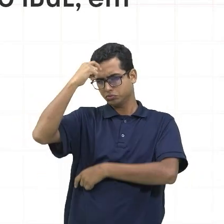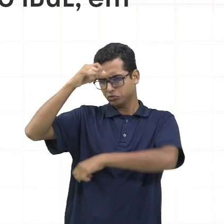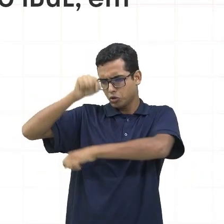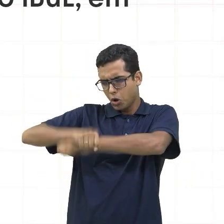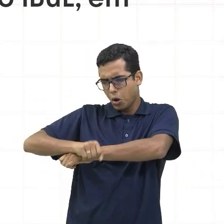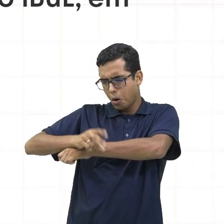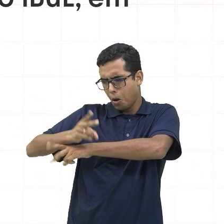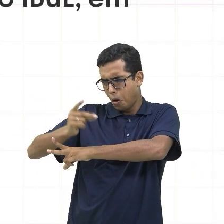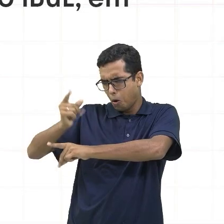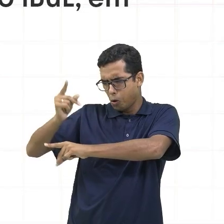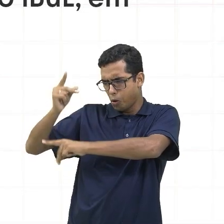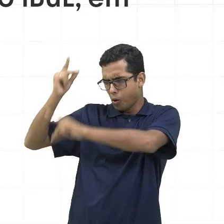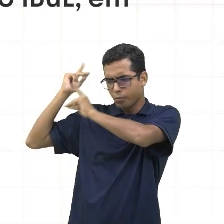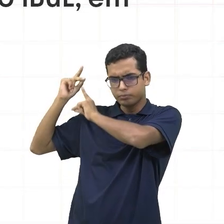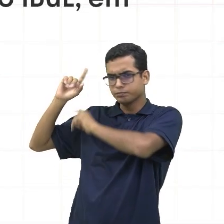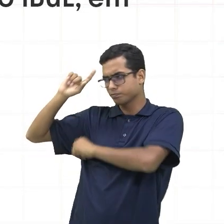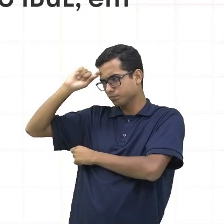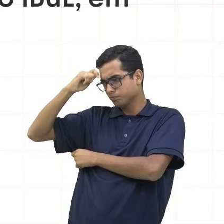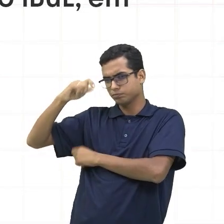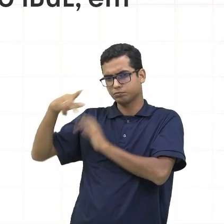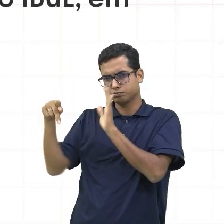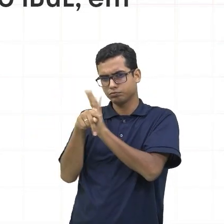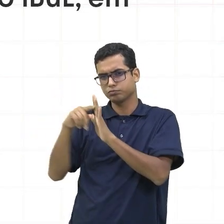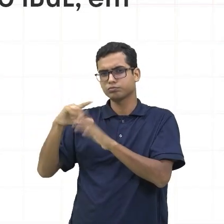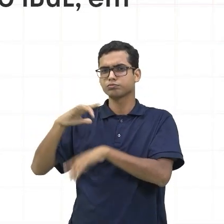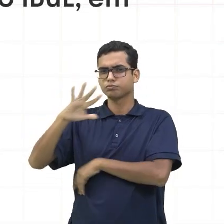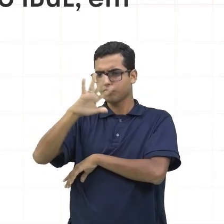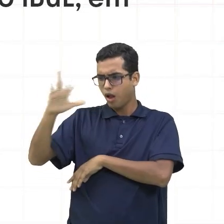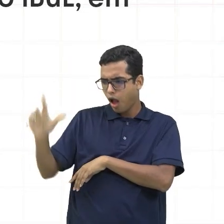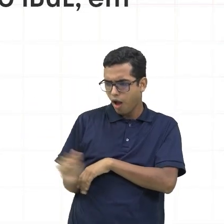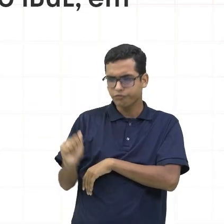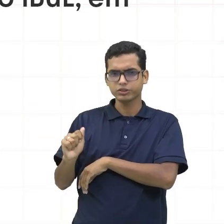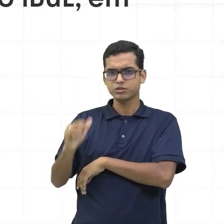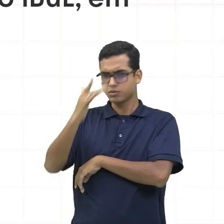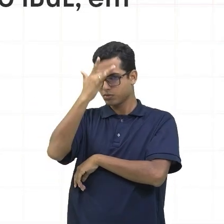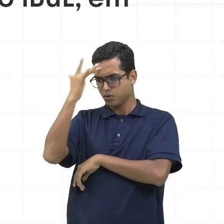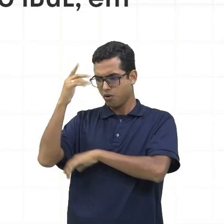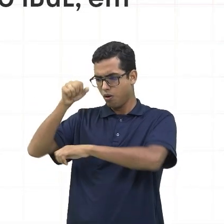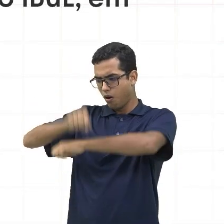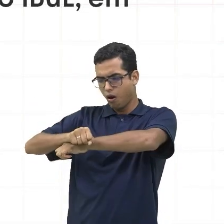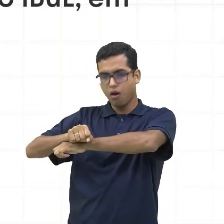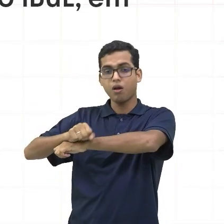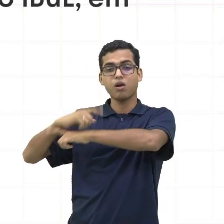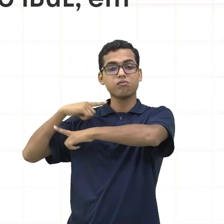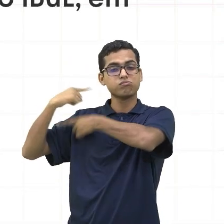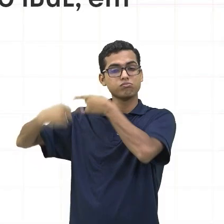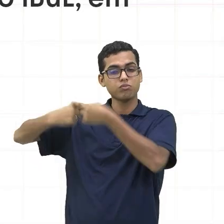escravos africanos, né? Nós temos aí uma população quilombola em torno de